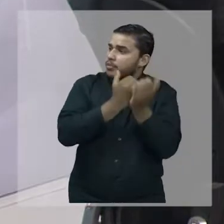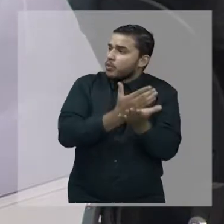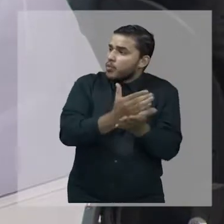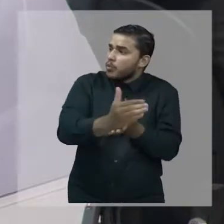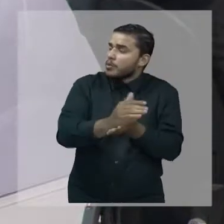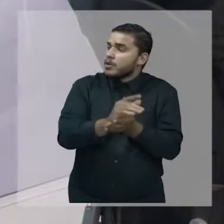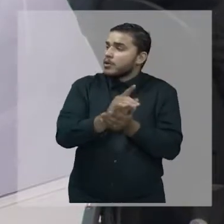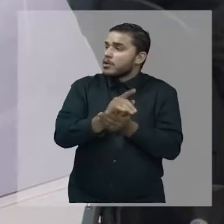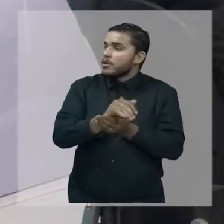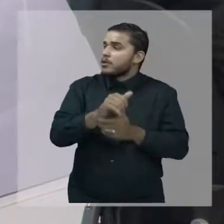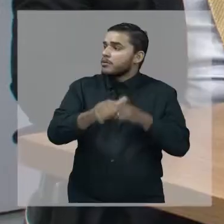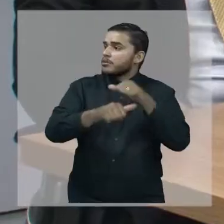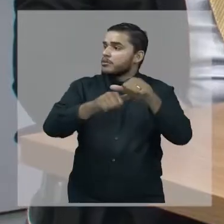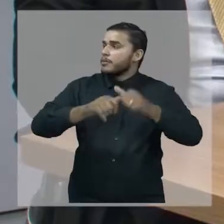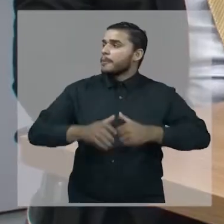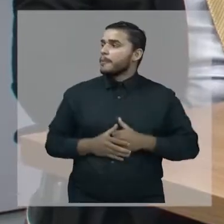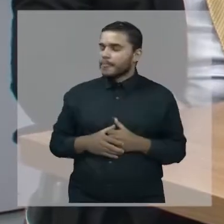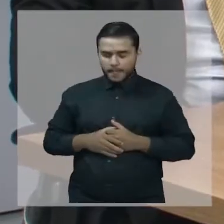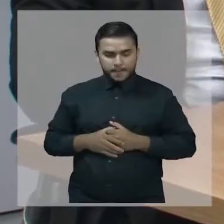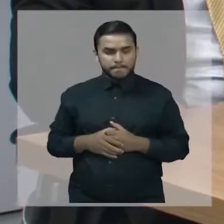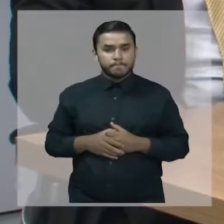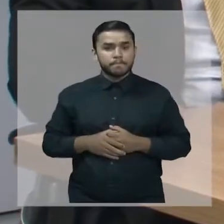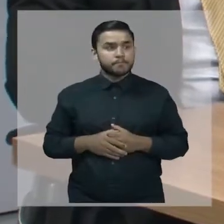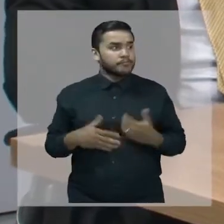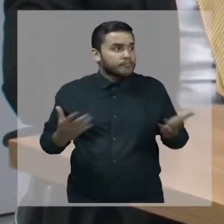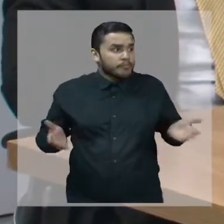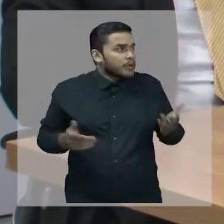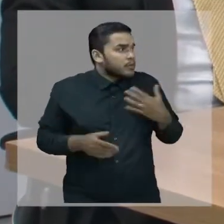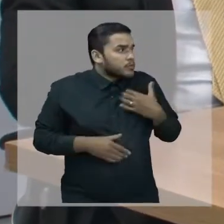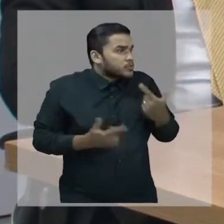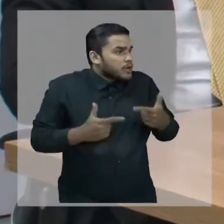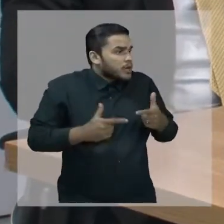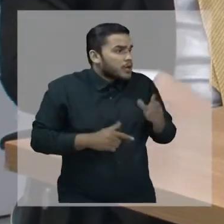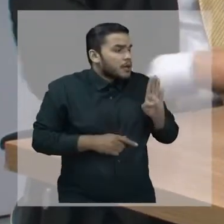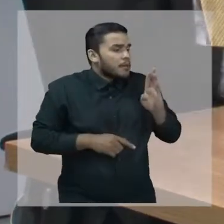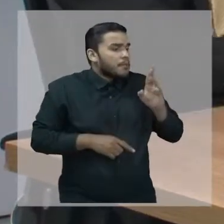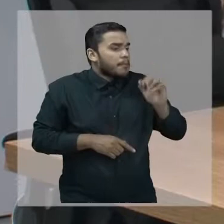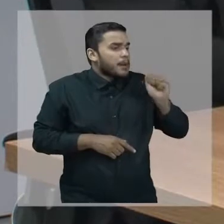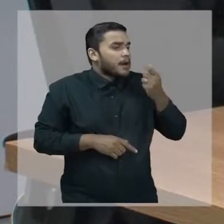Não, por que o mercado... O Barão de Mauá foi destruído sabe por quê?